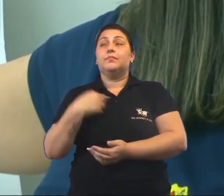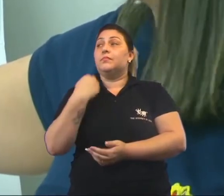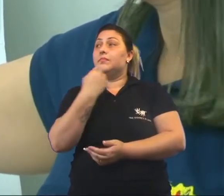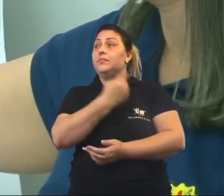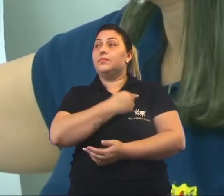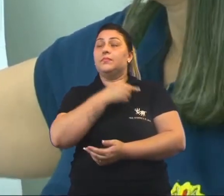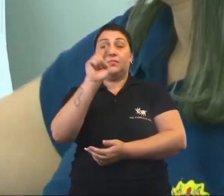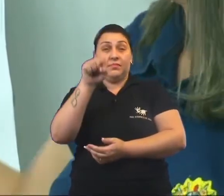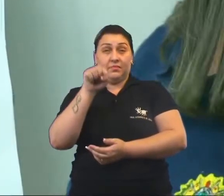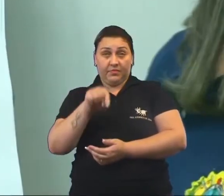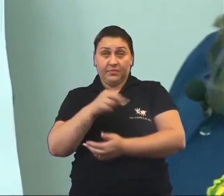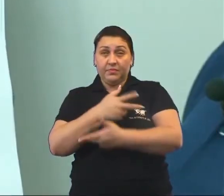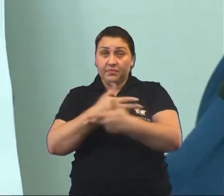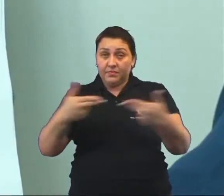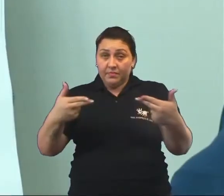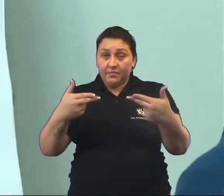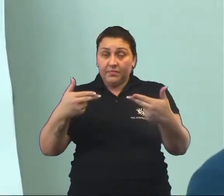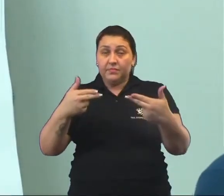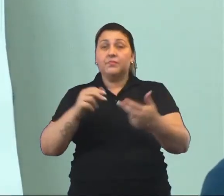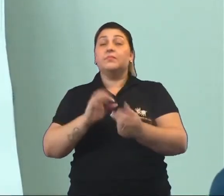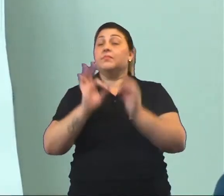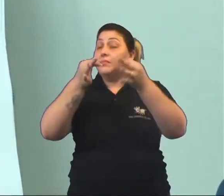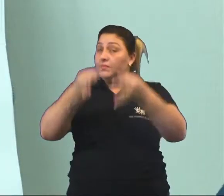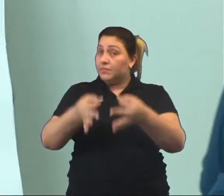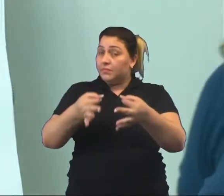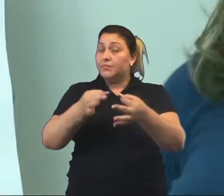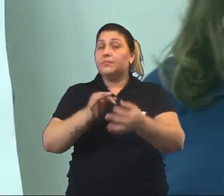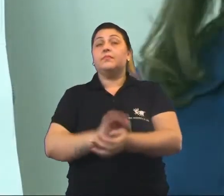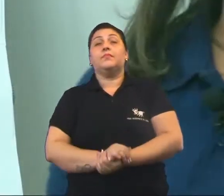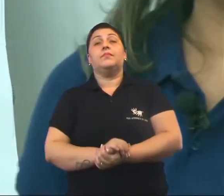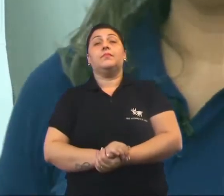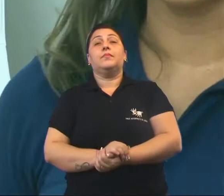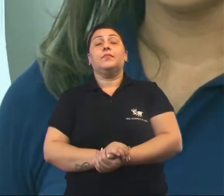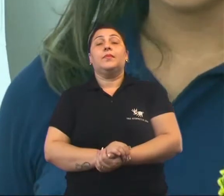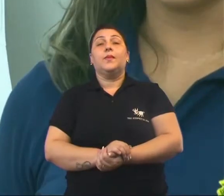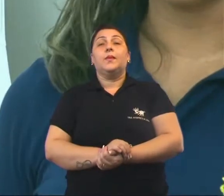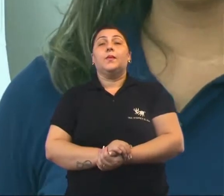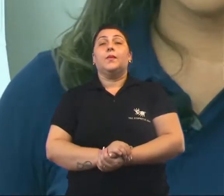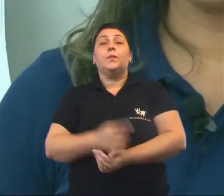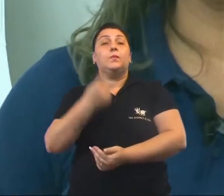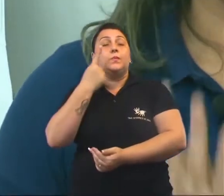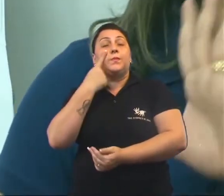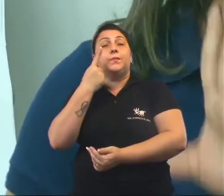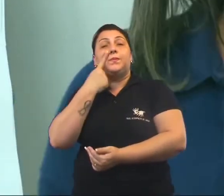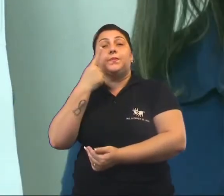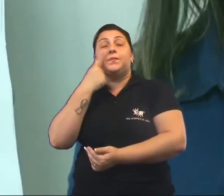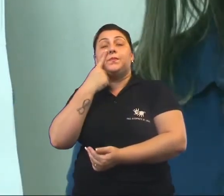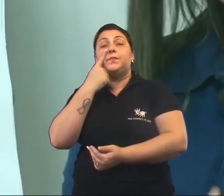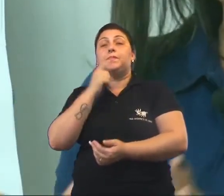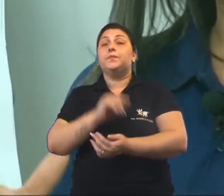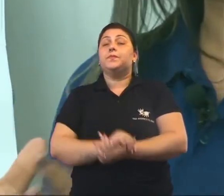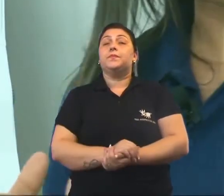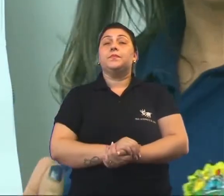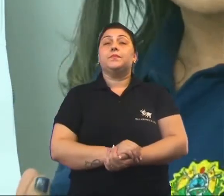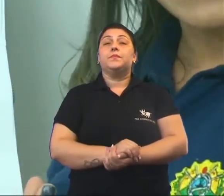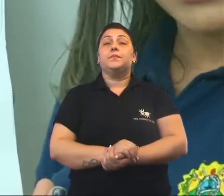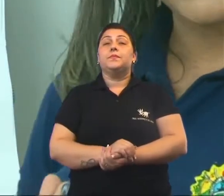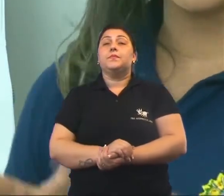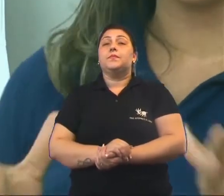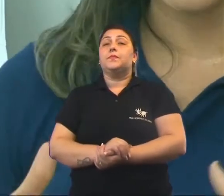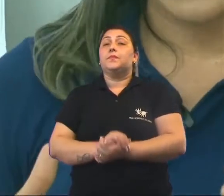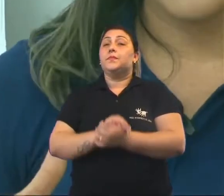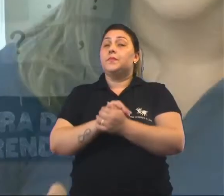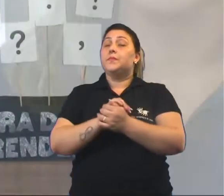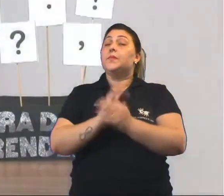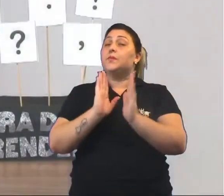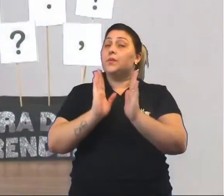ponto de exclamação, certo? Então, turminha, olhem só. Pegando aqui esse